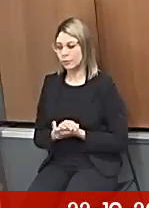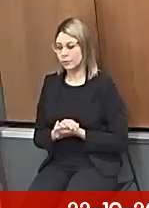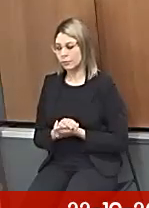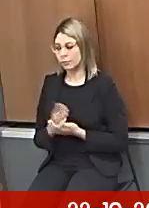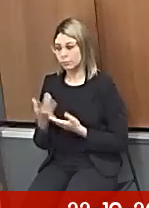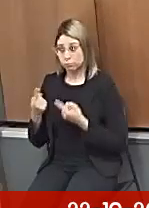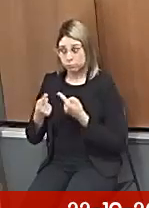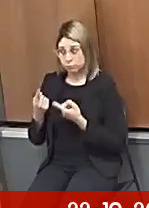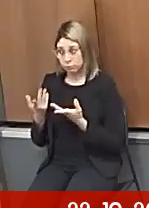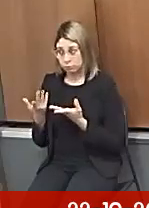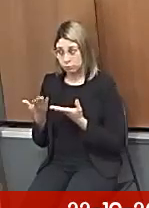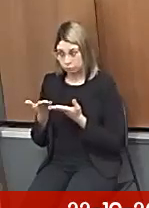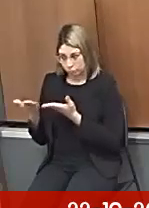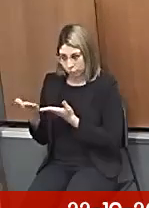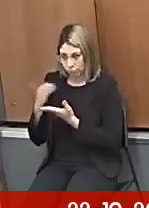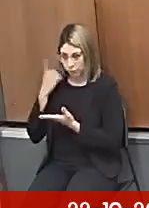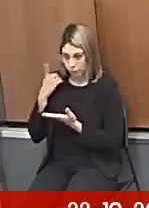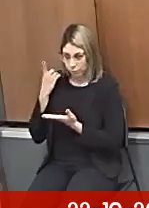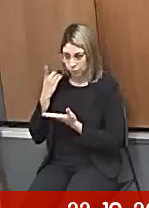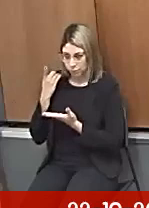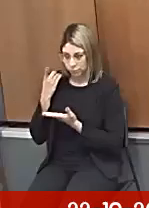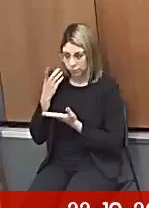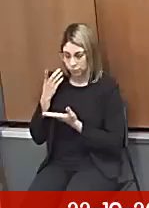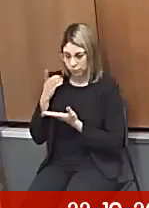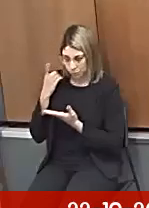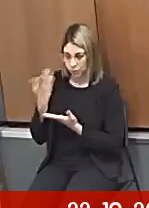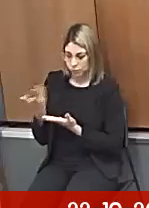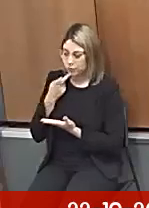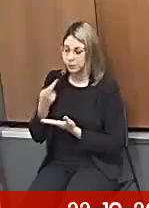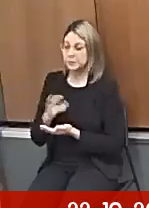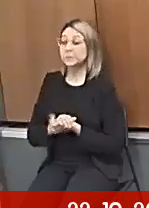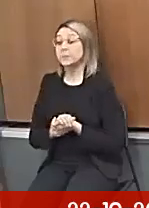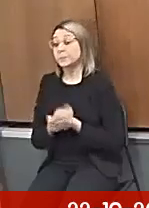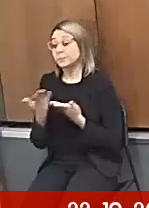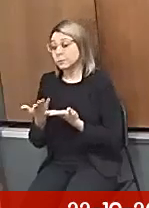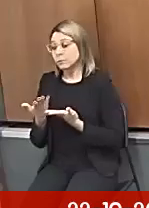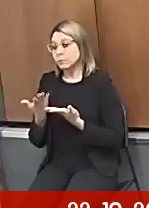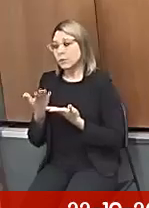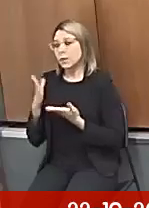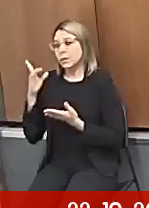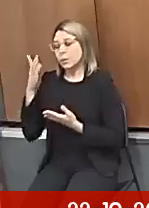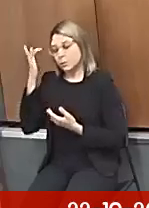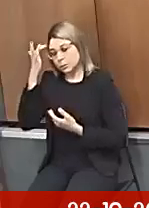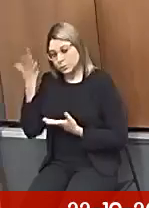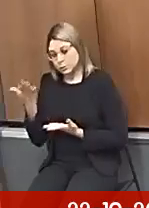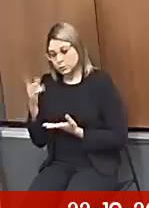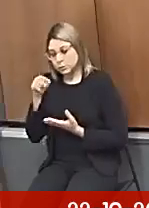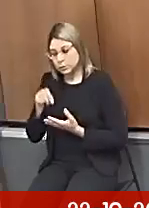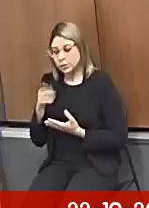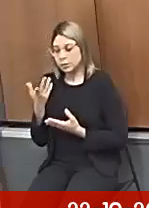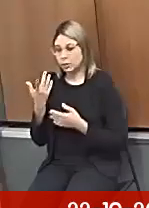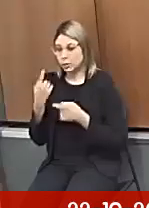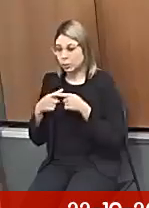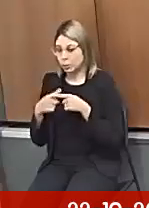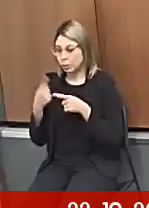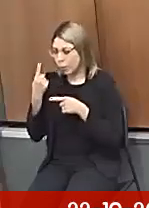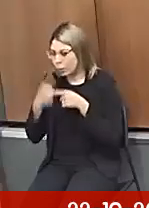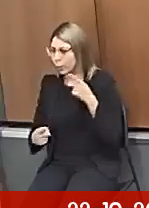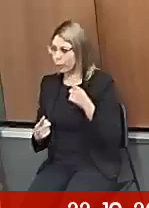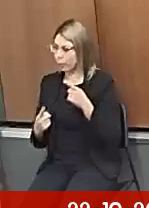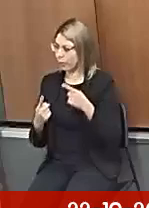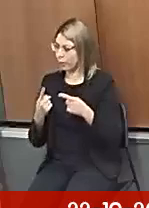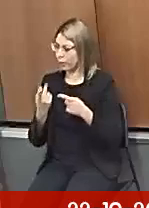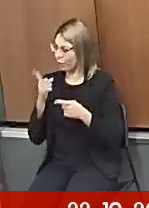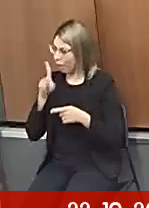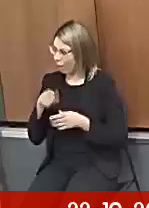para discutir, com a palavra o deputado. Com a palavra o deputado. O projeto de lei análise visa proibir a cobrança de valores